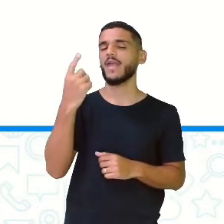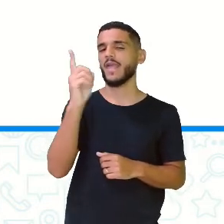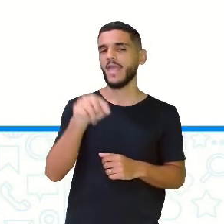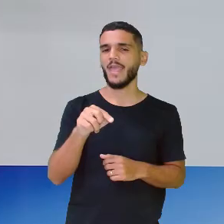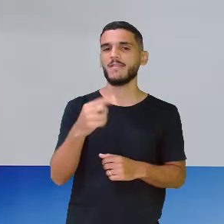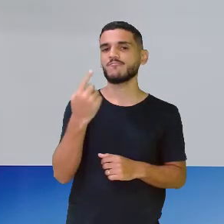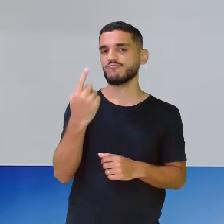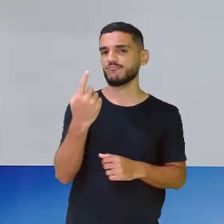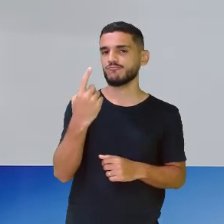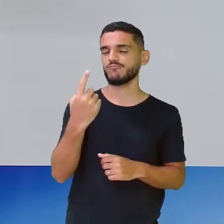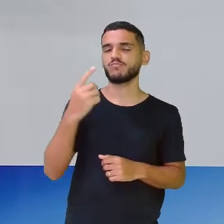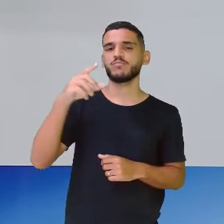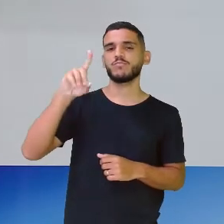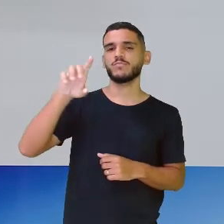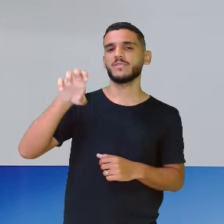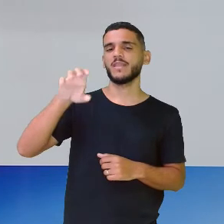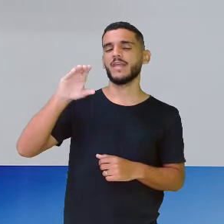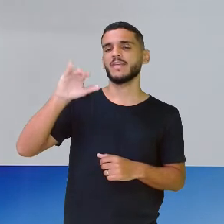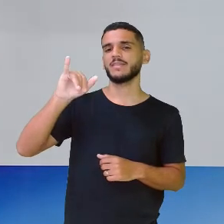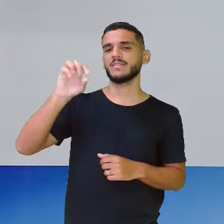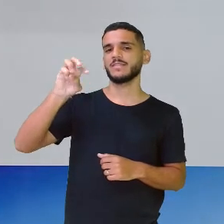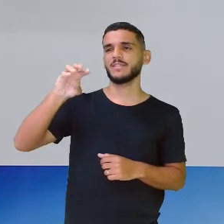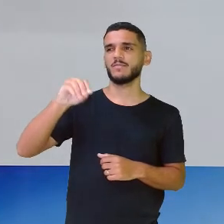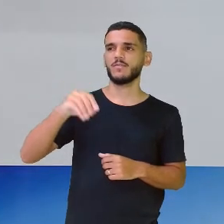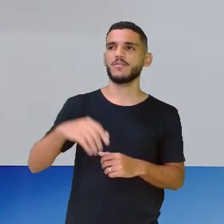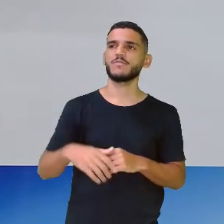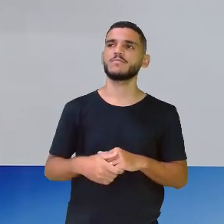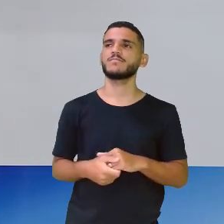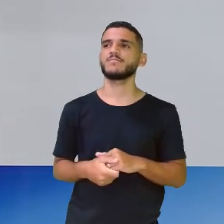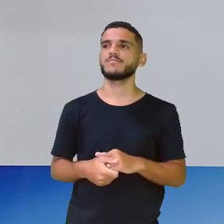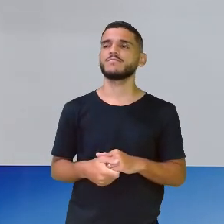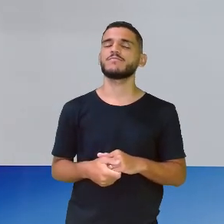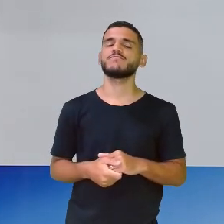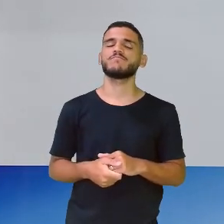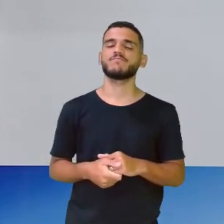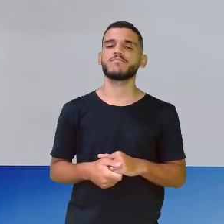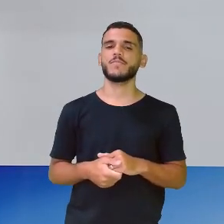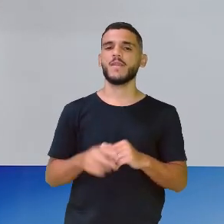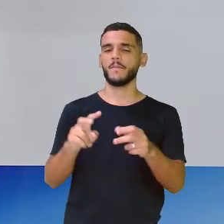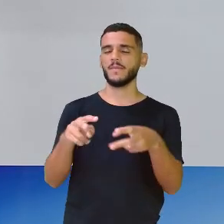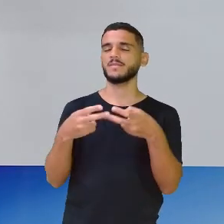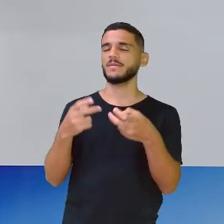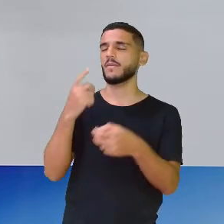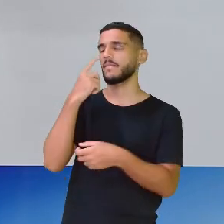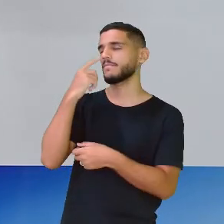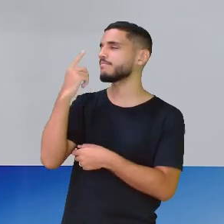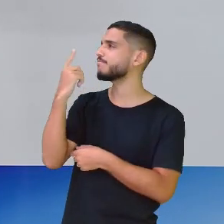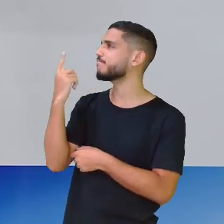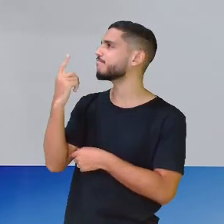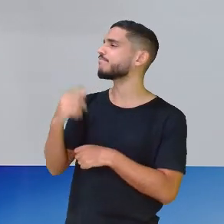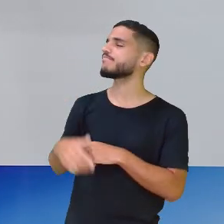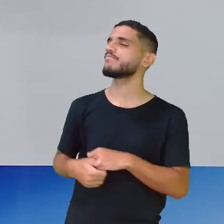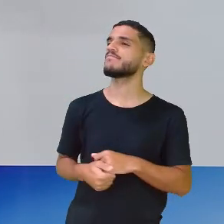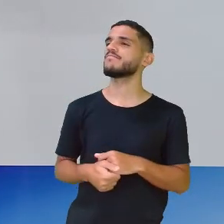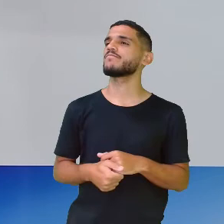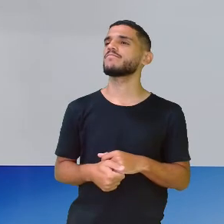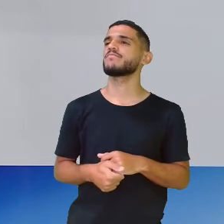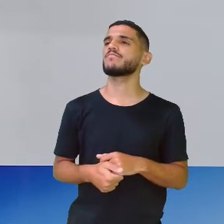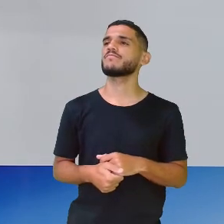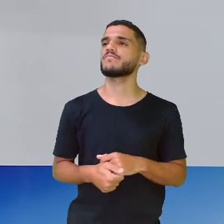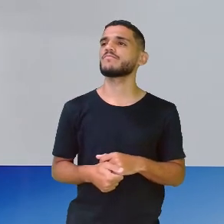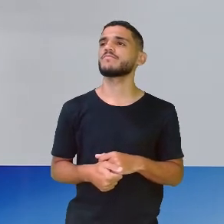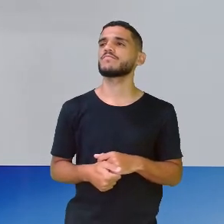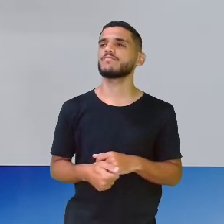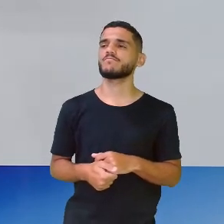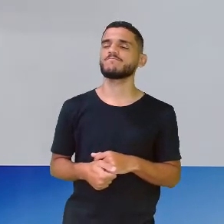8 décimos será 1 décimo, 2 décimos, 3 décimos, 4